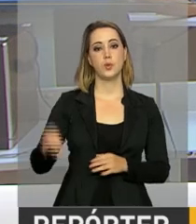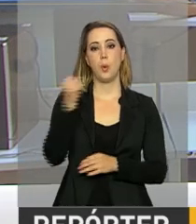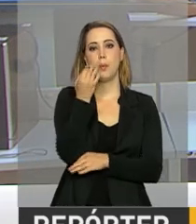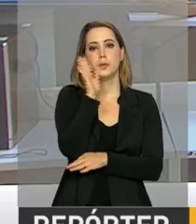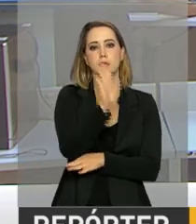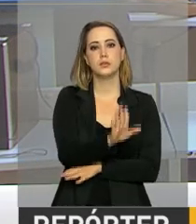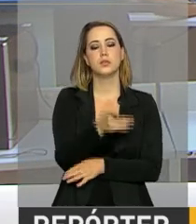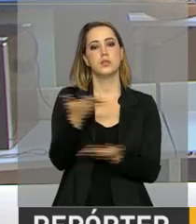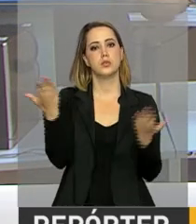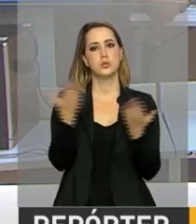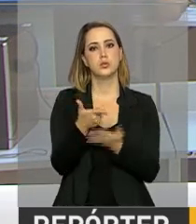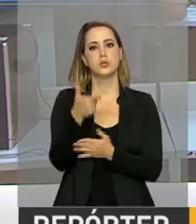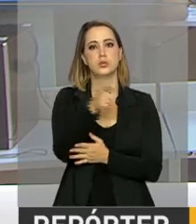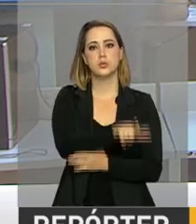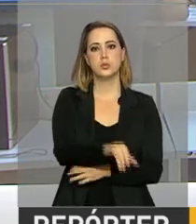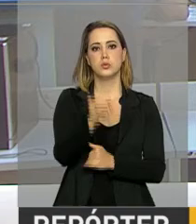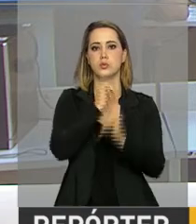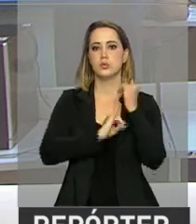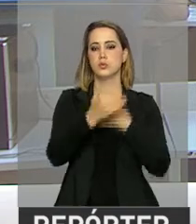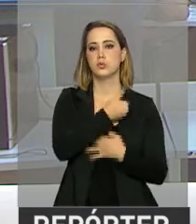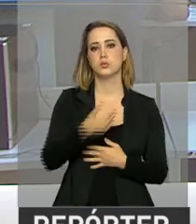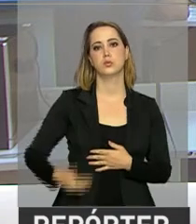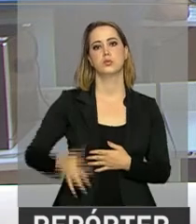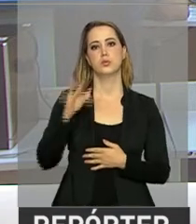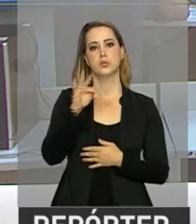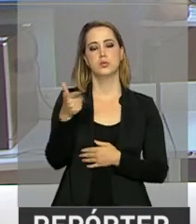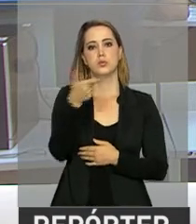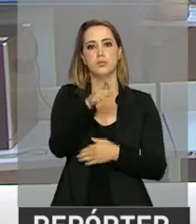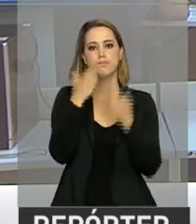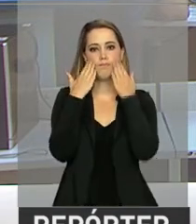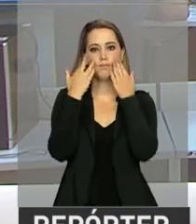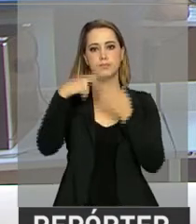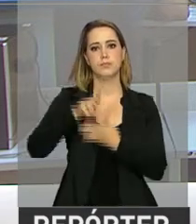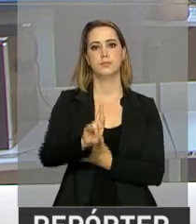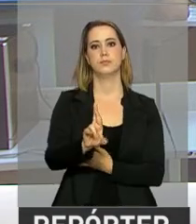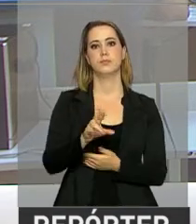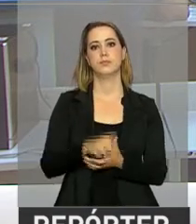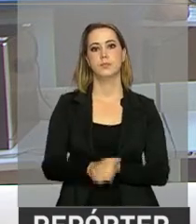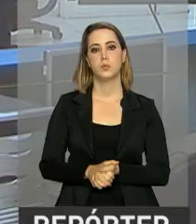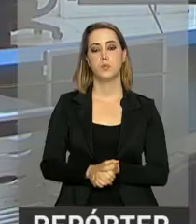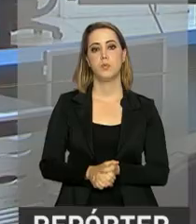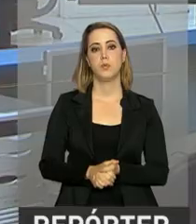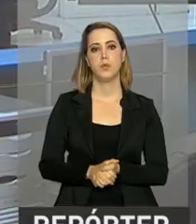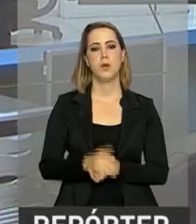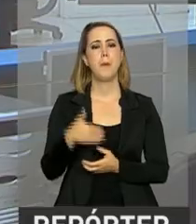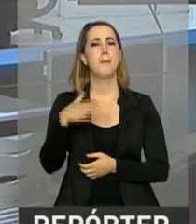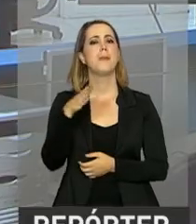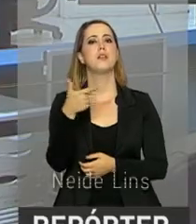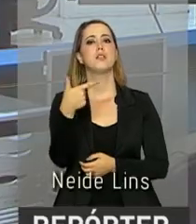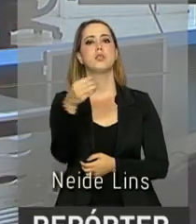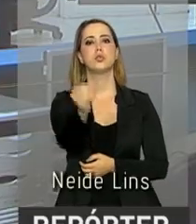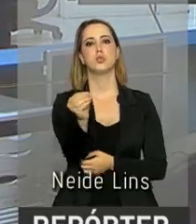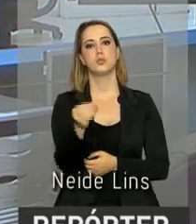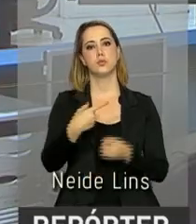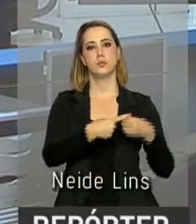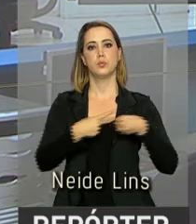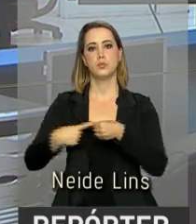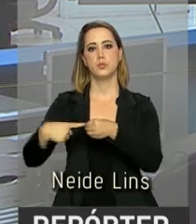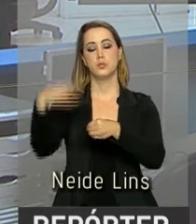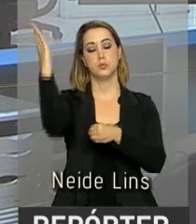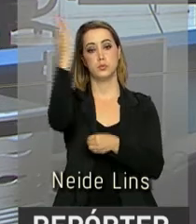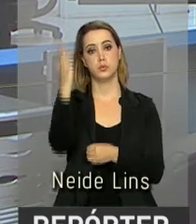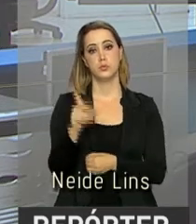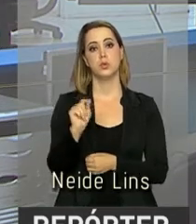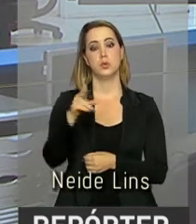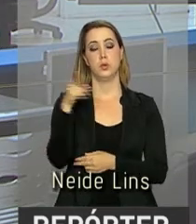Olá, boa tarde. Estamos de volta com as notícias do governo federal em mais uma edição do Repórter NBR. Mais de 20 municípios brasileiros